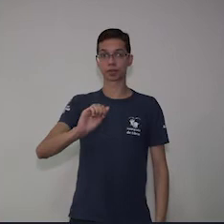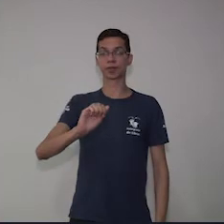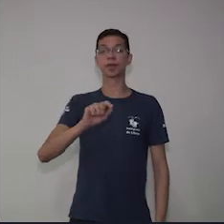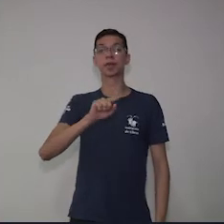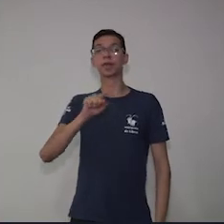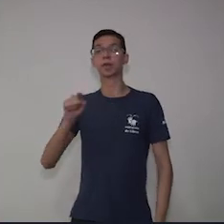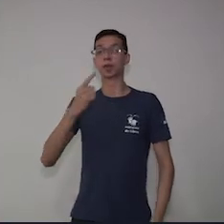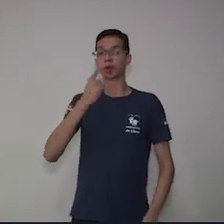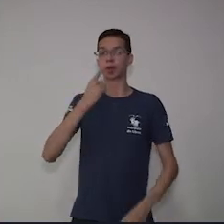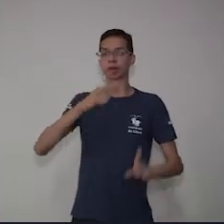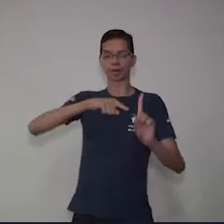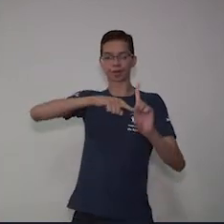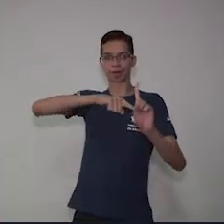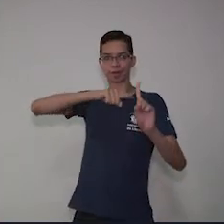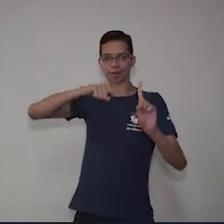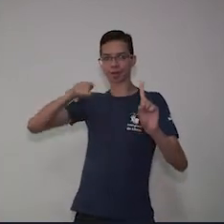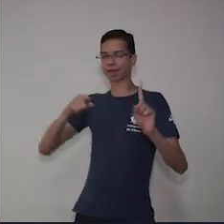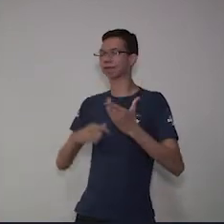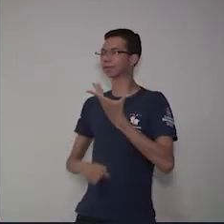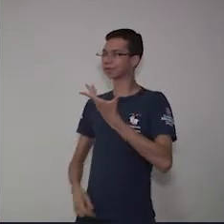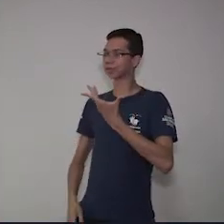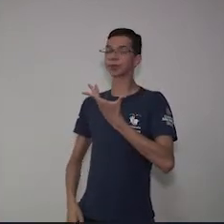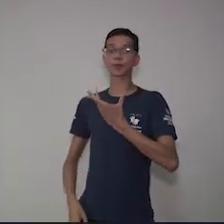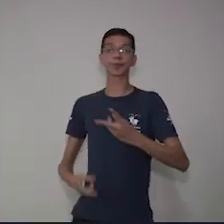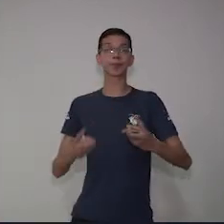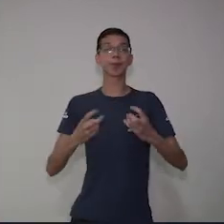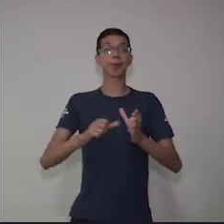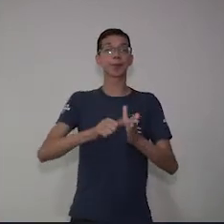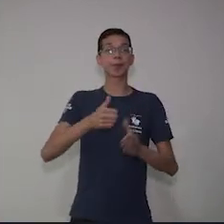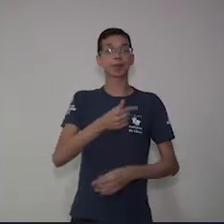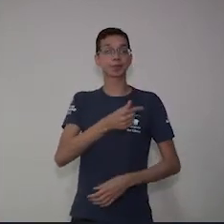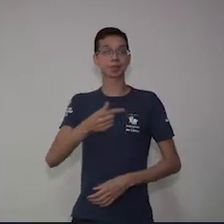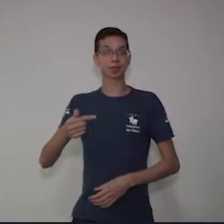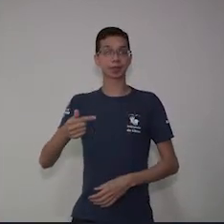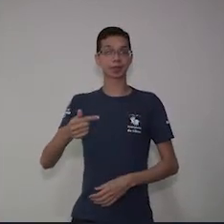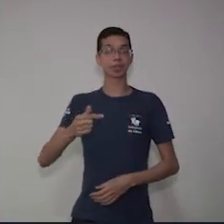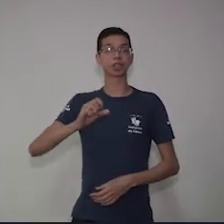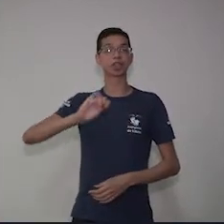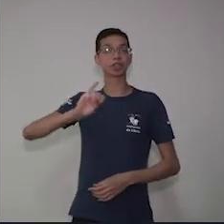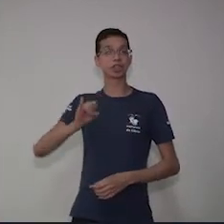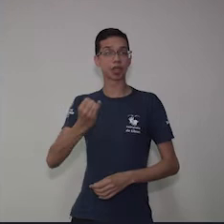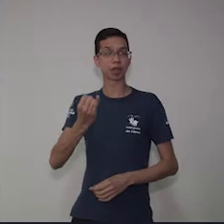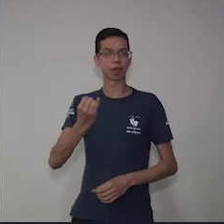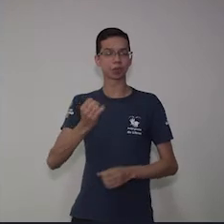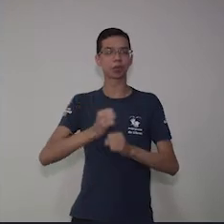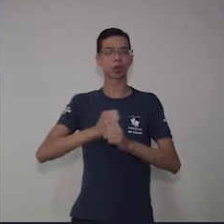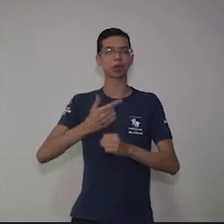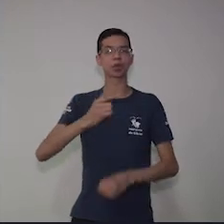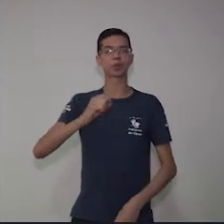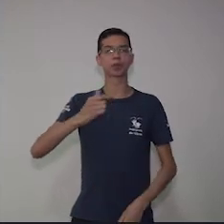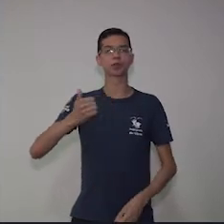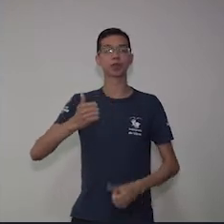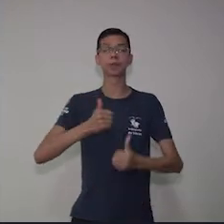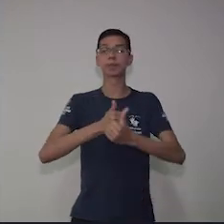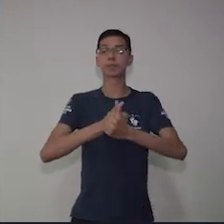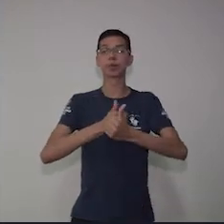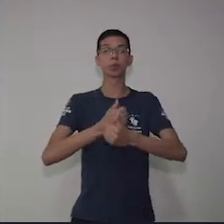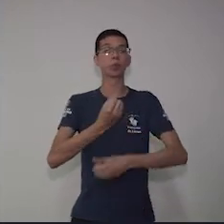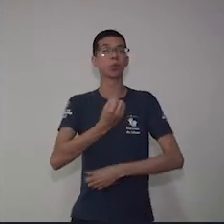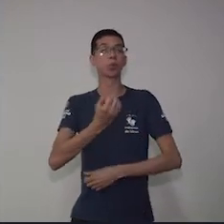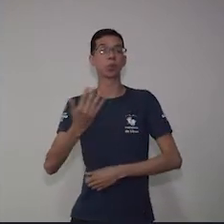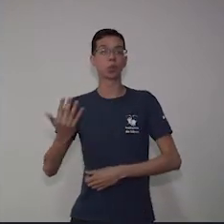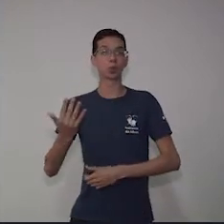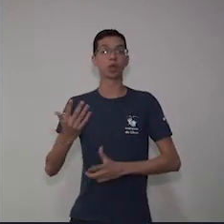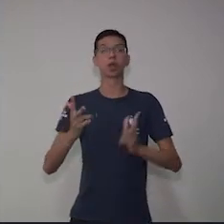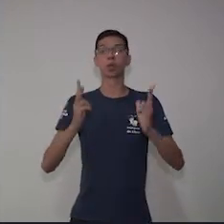o número de casos confirmados na primeira semana de janeiro de 2021 se aproximou do número de casos do primeiro